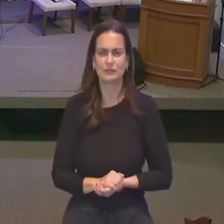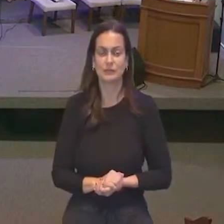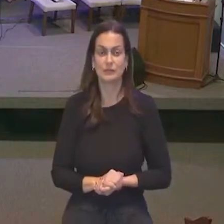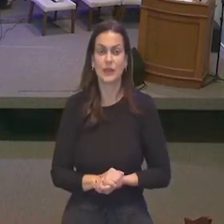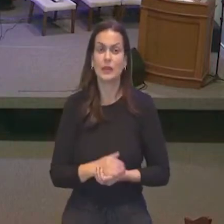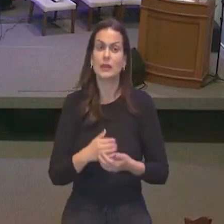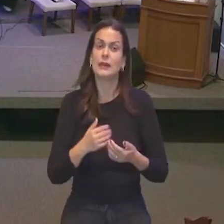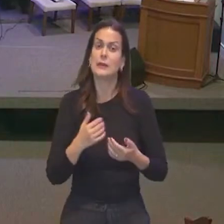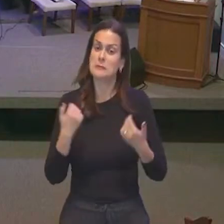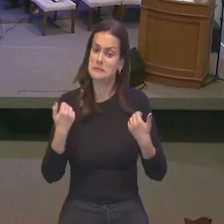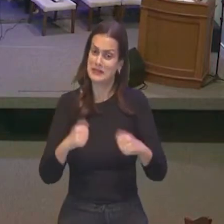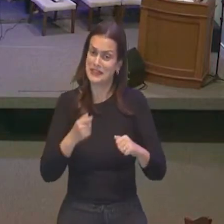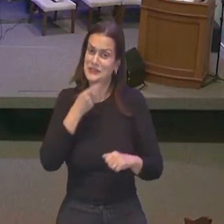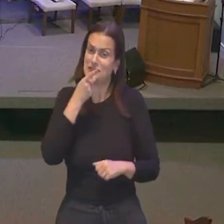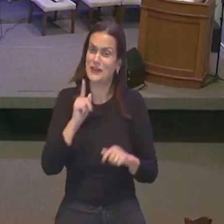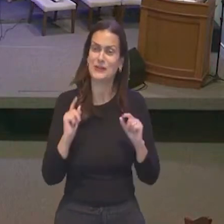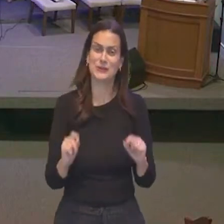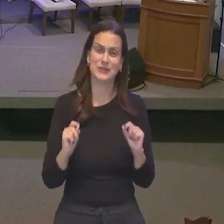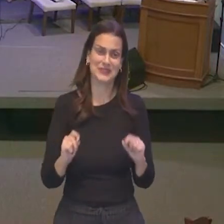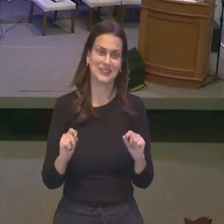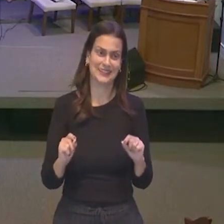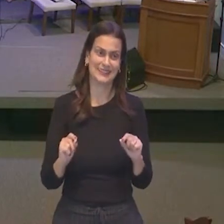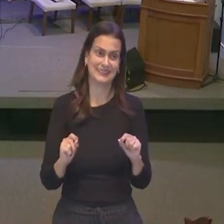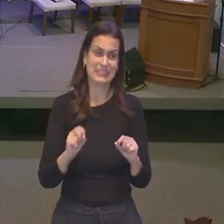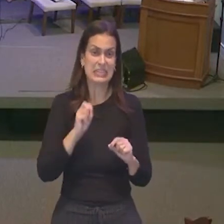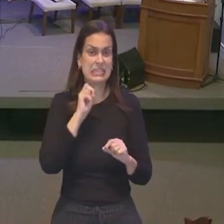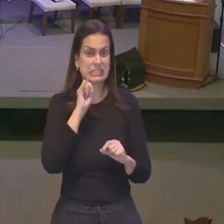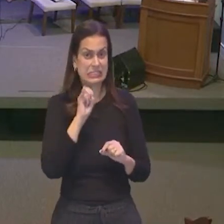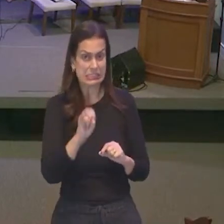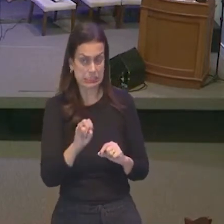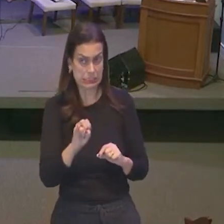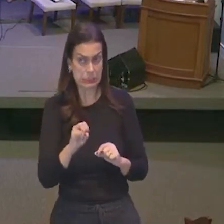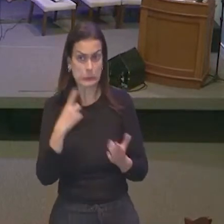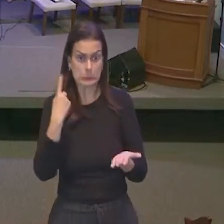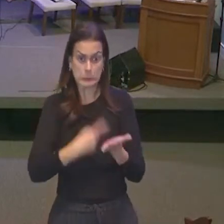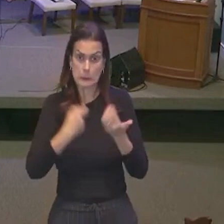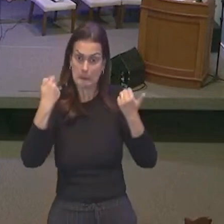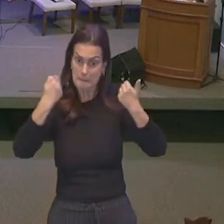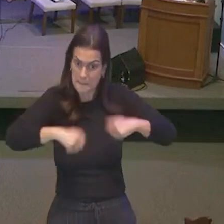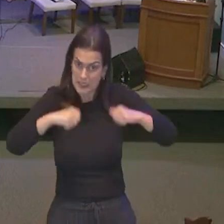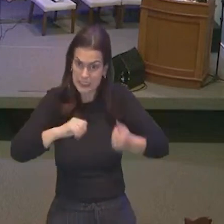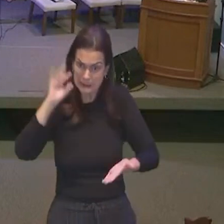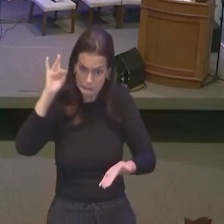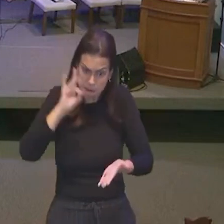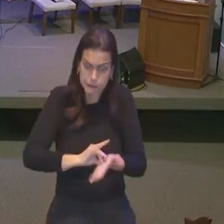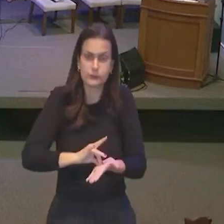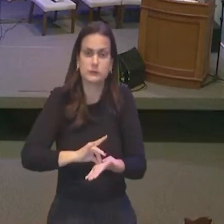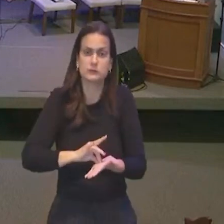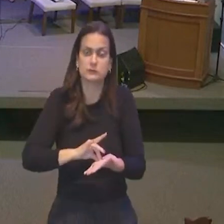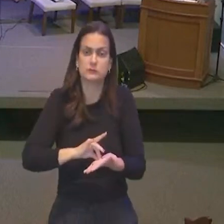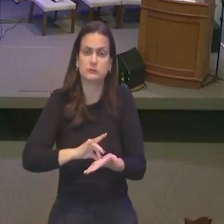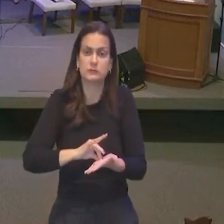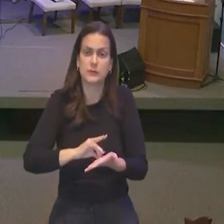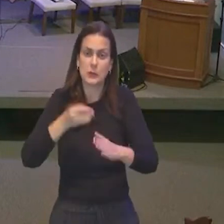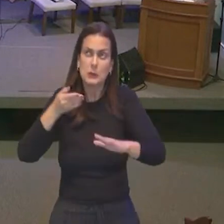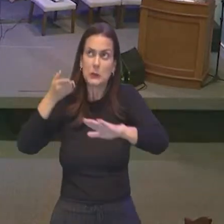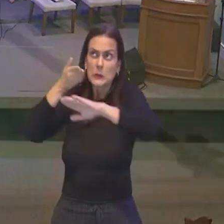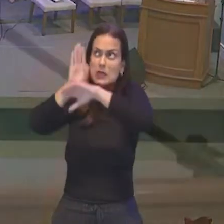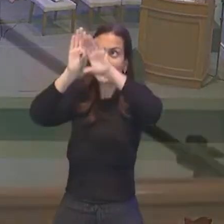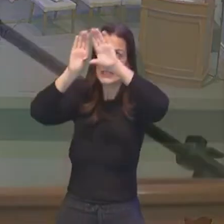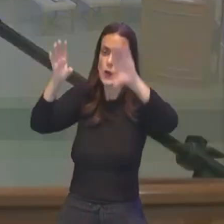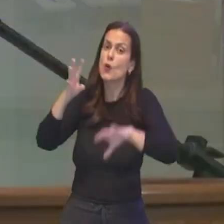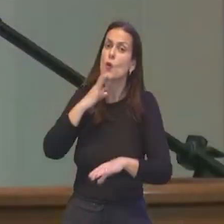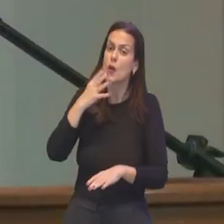Eu preciso confessar que se for um requisito necessário, essencial, para entrar no céu,